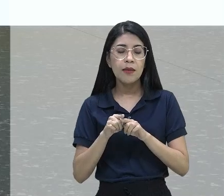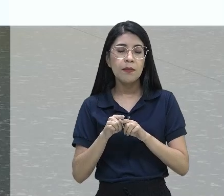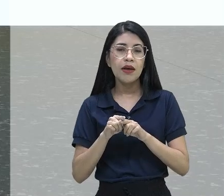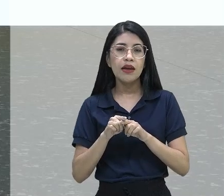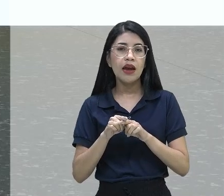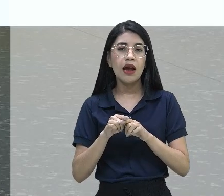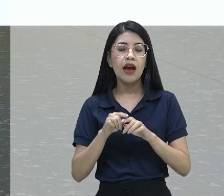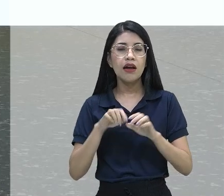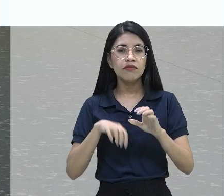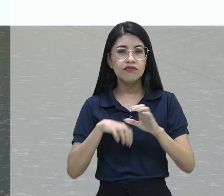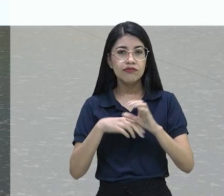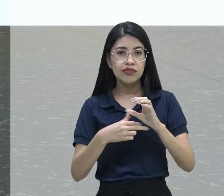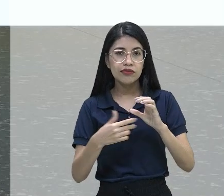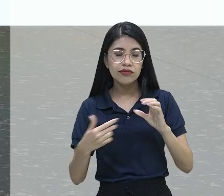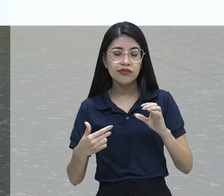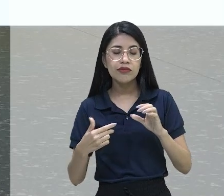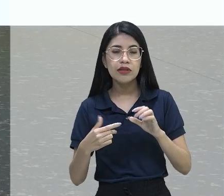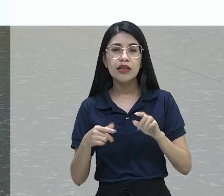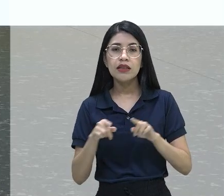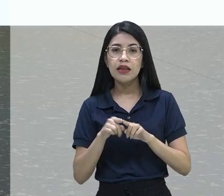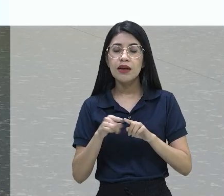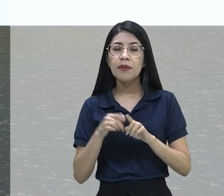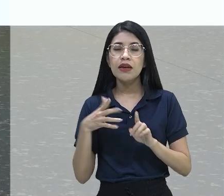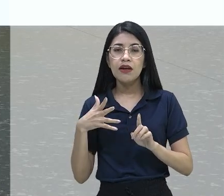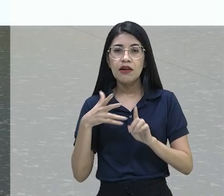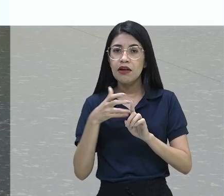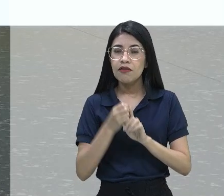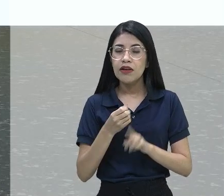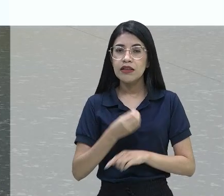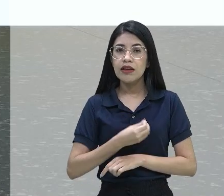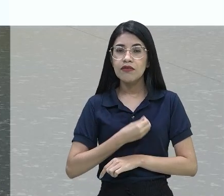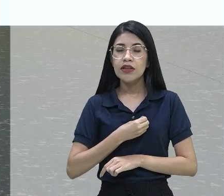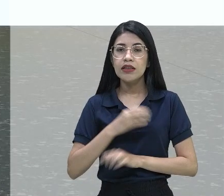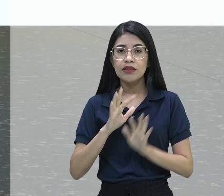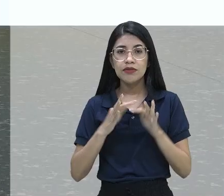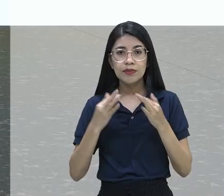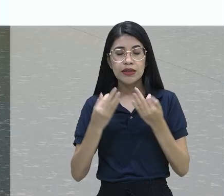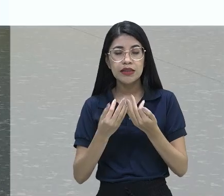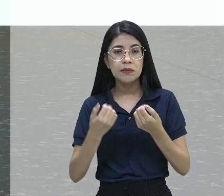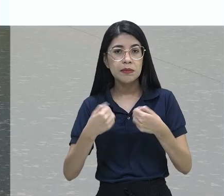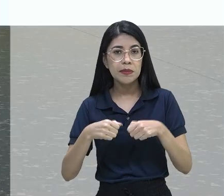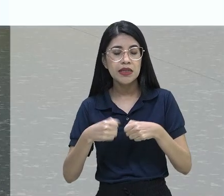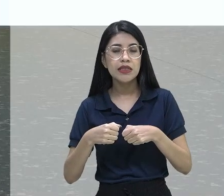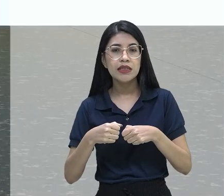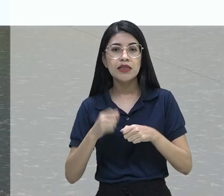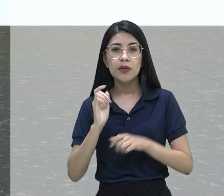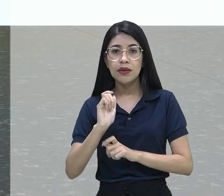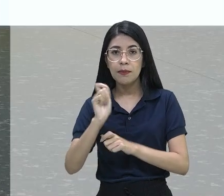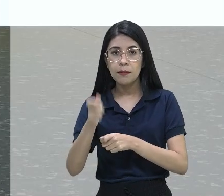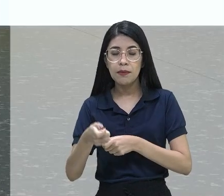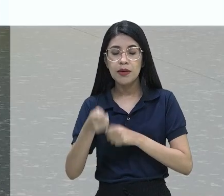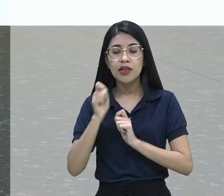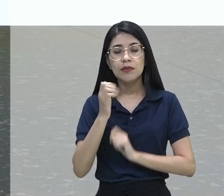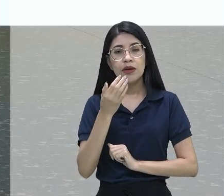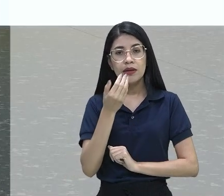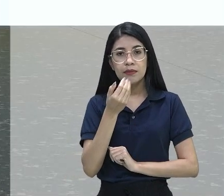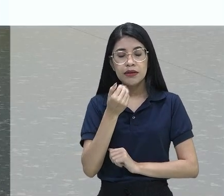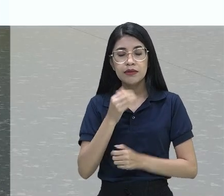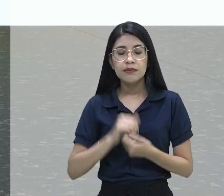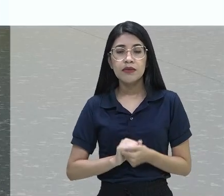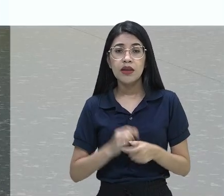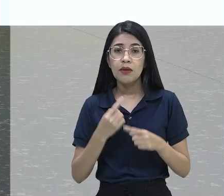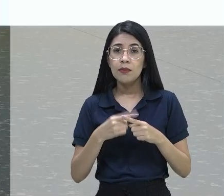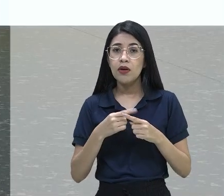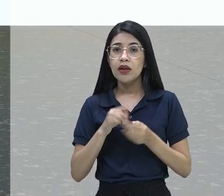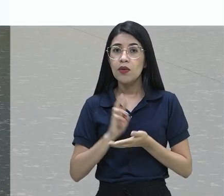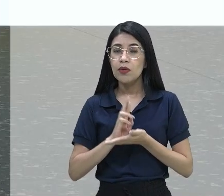aquática, mas também afeta diretamente as famílias que dependem da pesca para a sua sobrevivência, pois o recurso que as sustenta